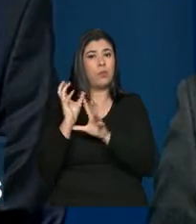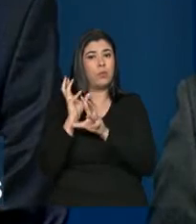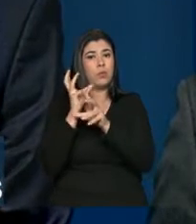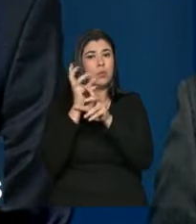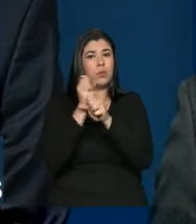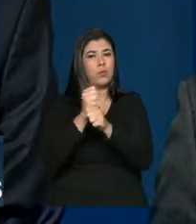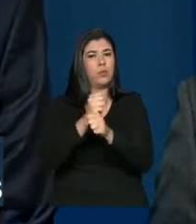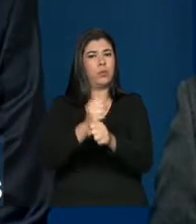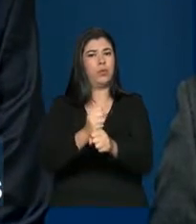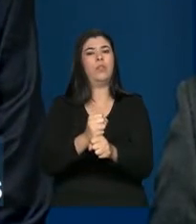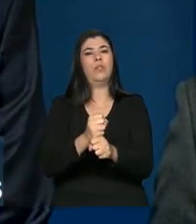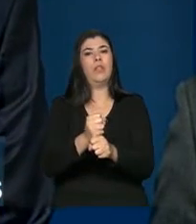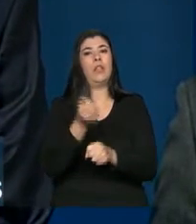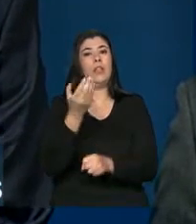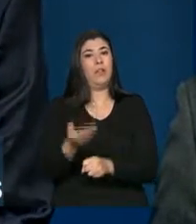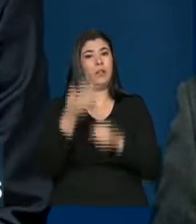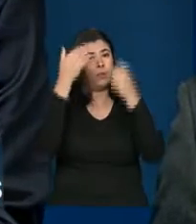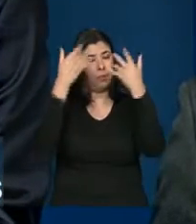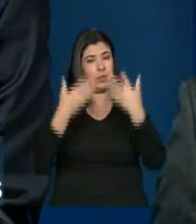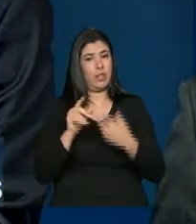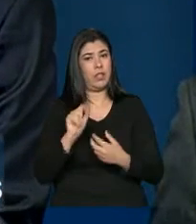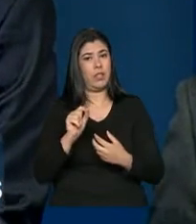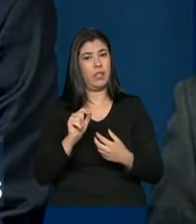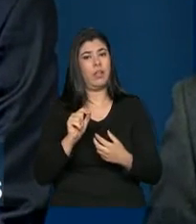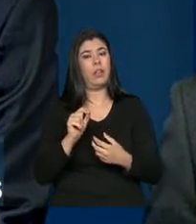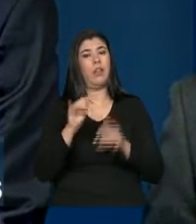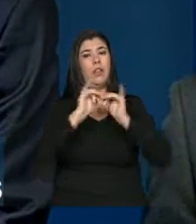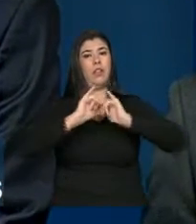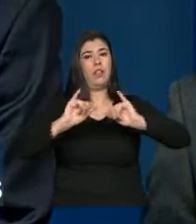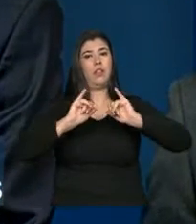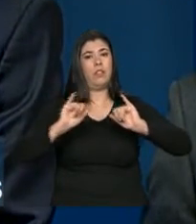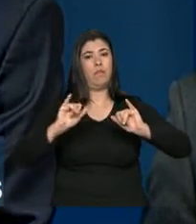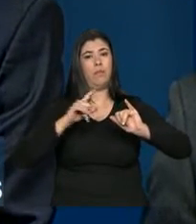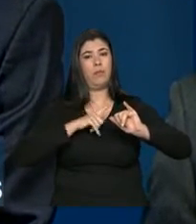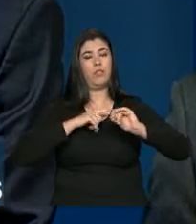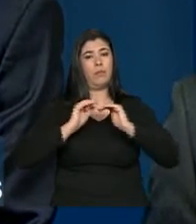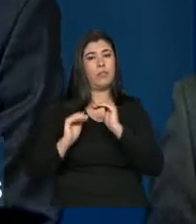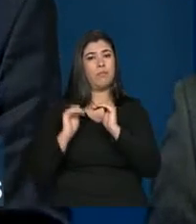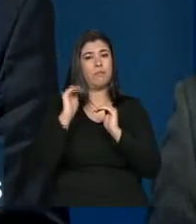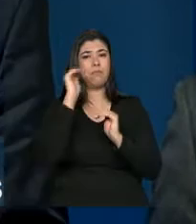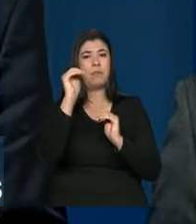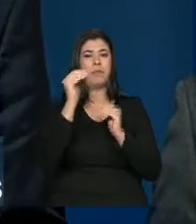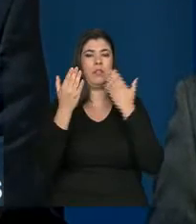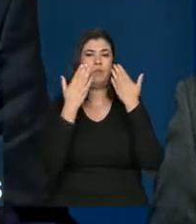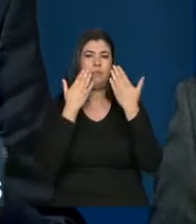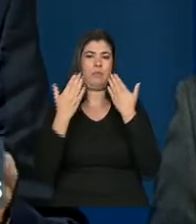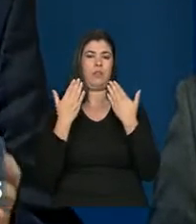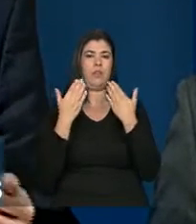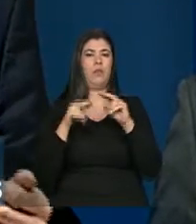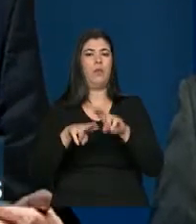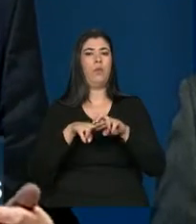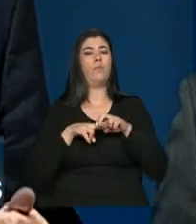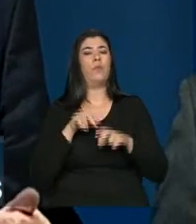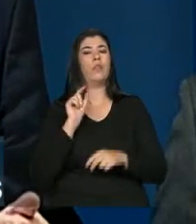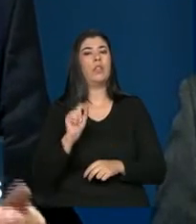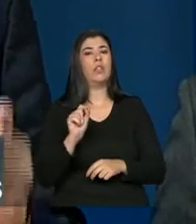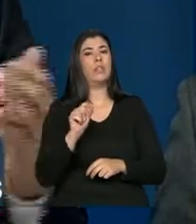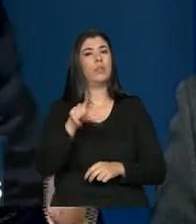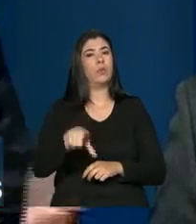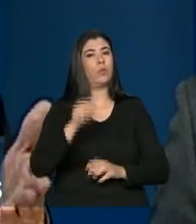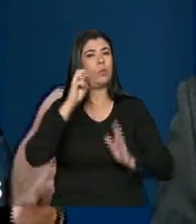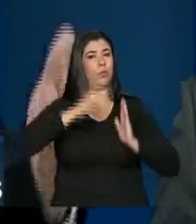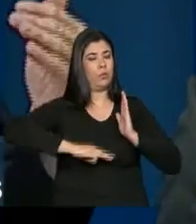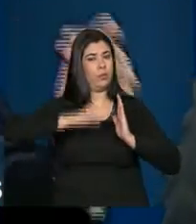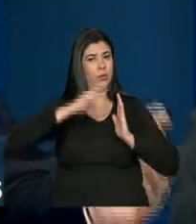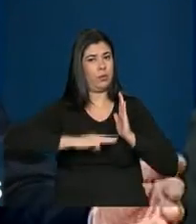Lhe explico o quê? Esses dados podem ter sobreposição. Por isso, a opção metodológica que